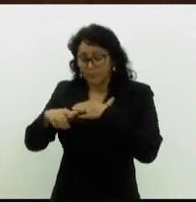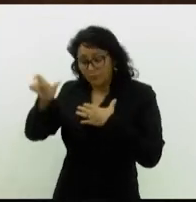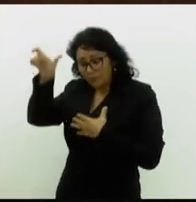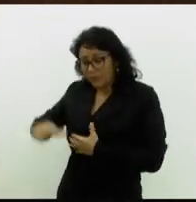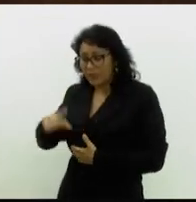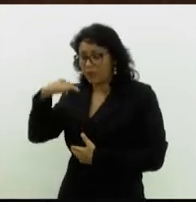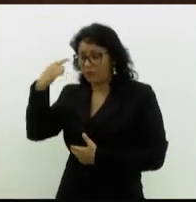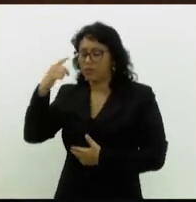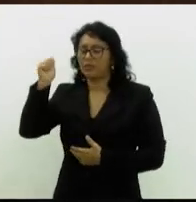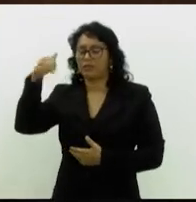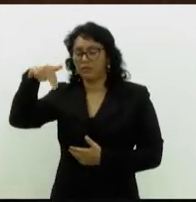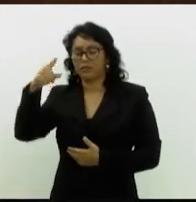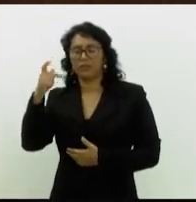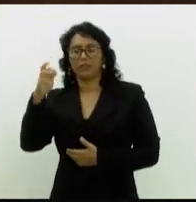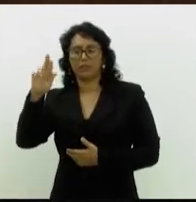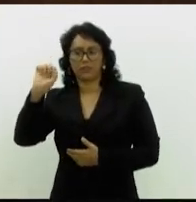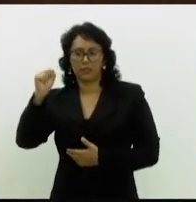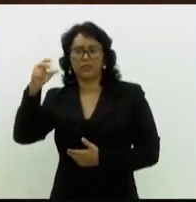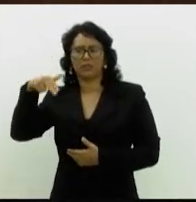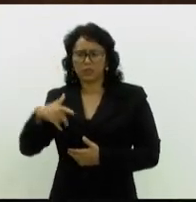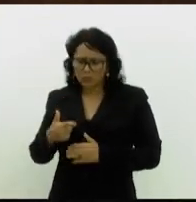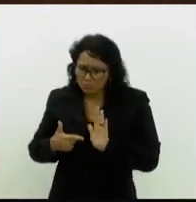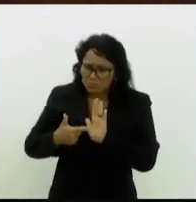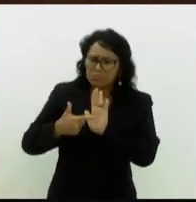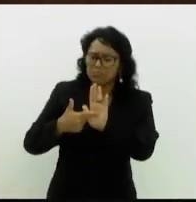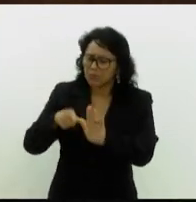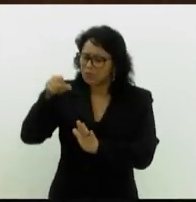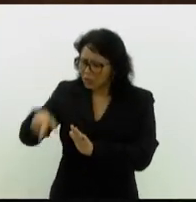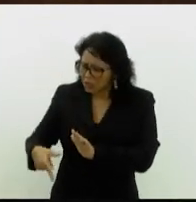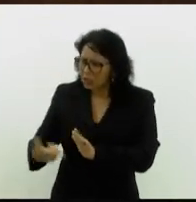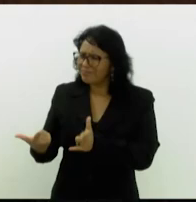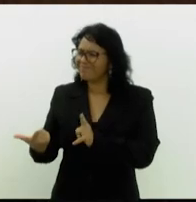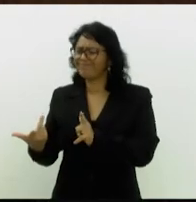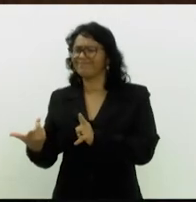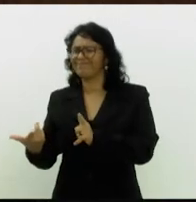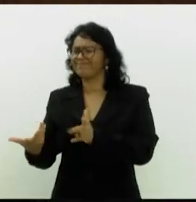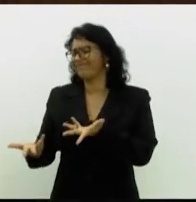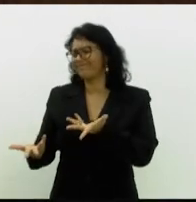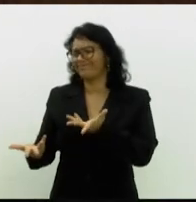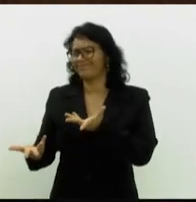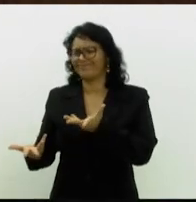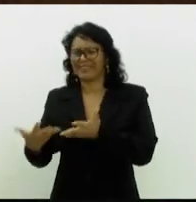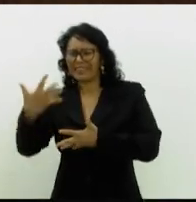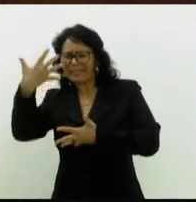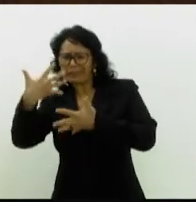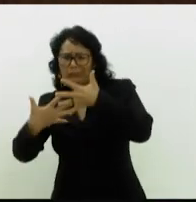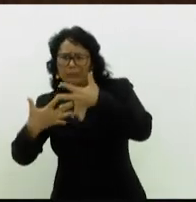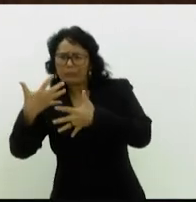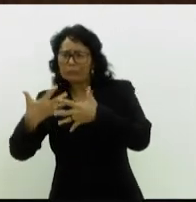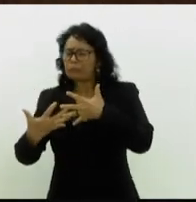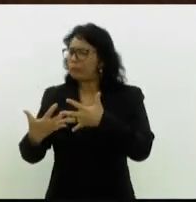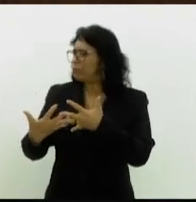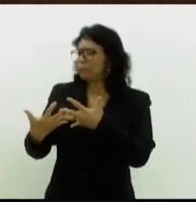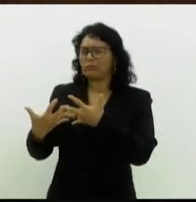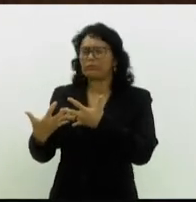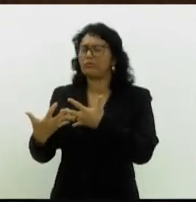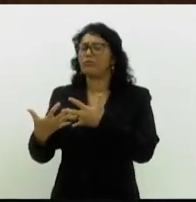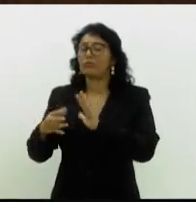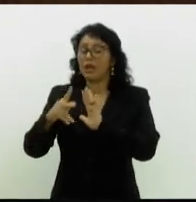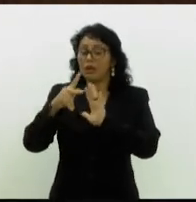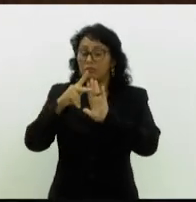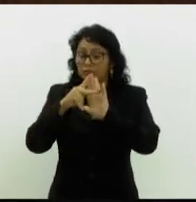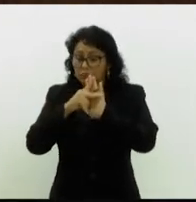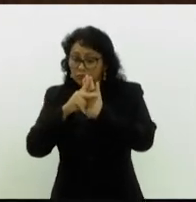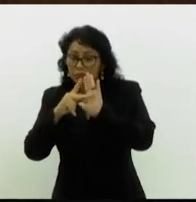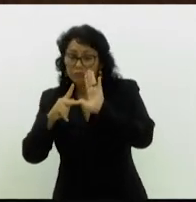Morais que é um deputado que tem divergências diversas divergências com a o conteúdo do projeto mas o